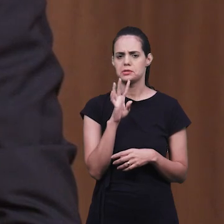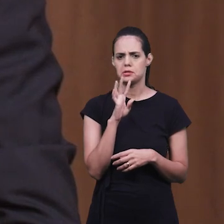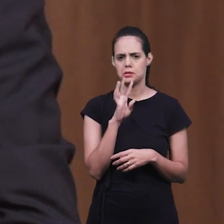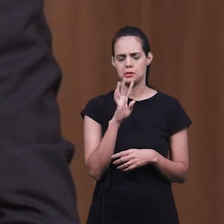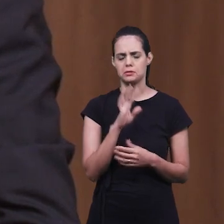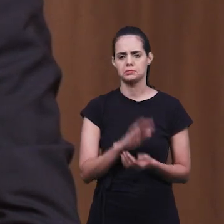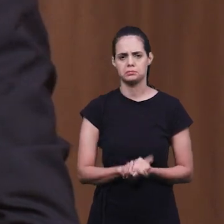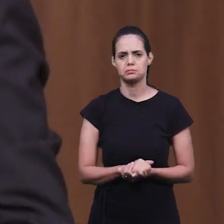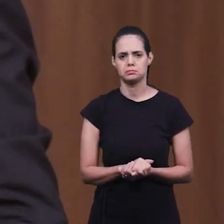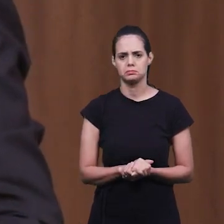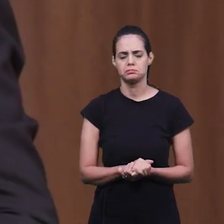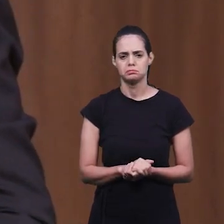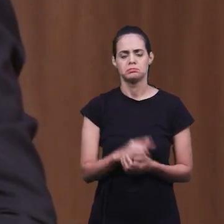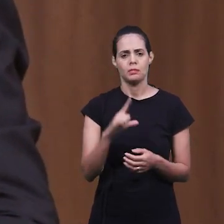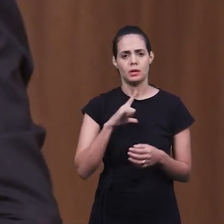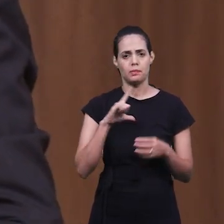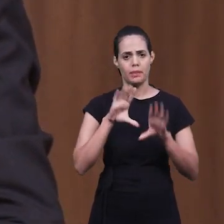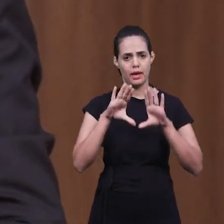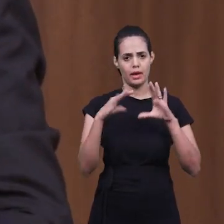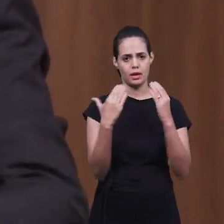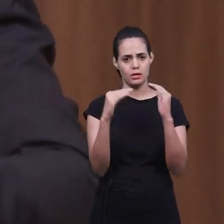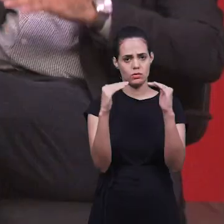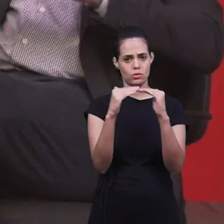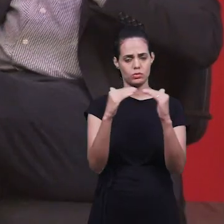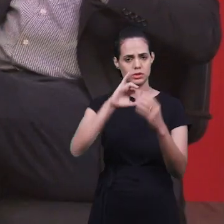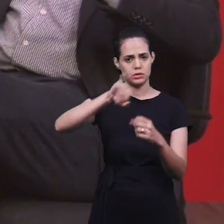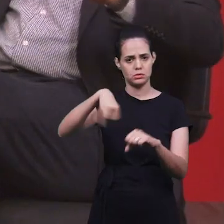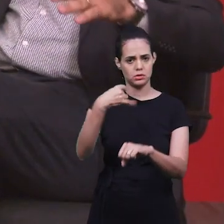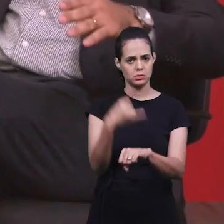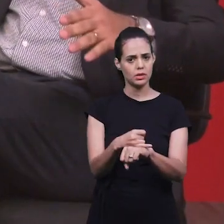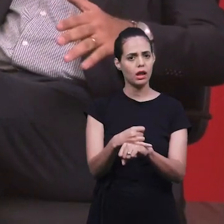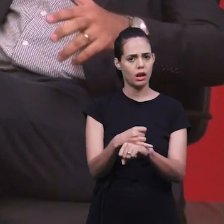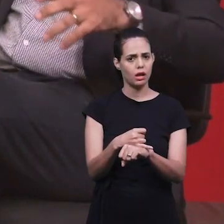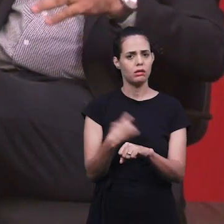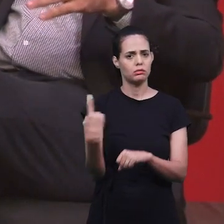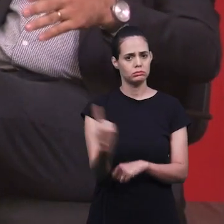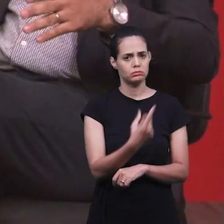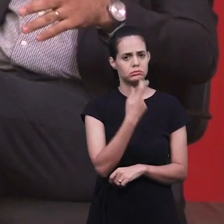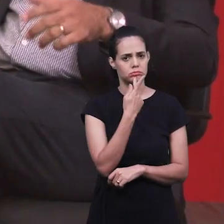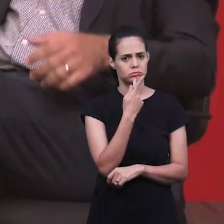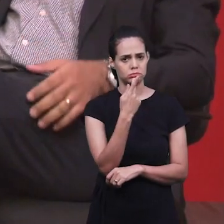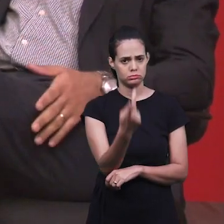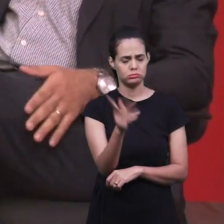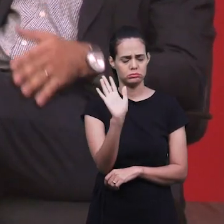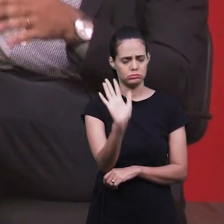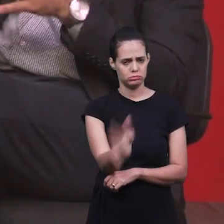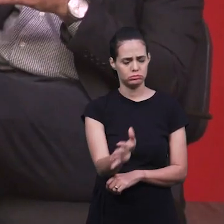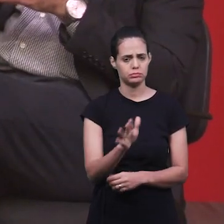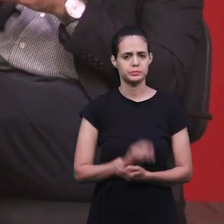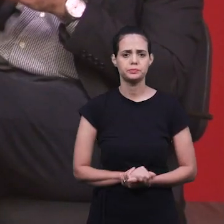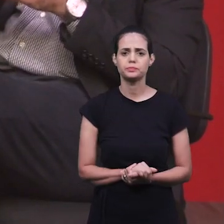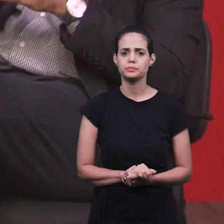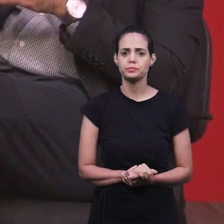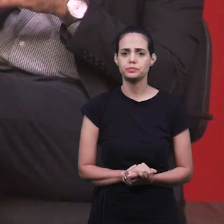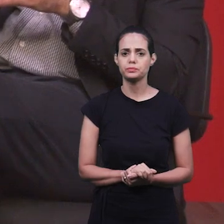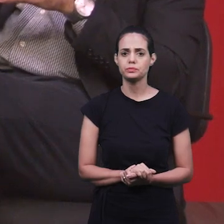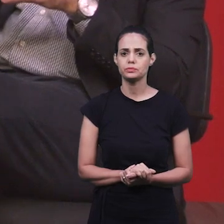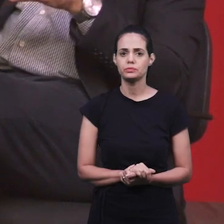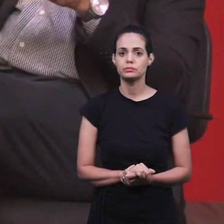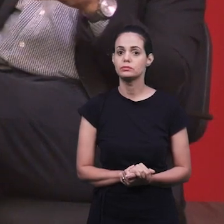mesmo ali no Concílio de Jerusalém. Sim. Ele organizou, falamos sobre isso aqui.